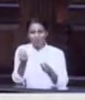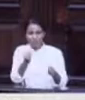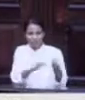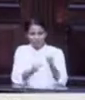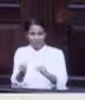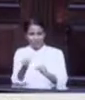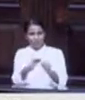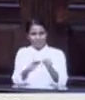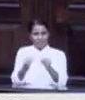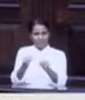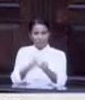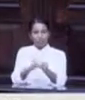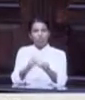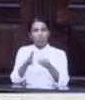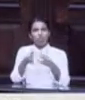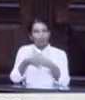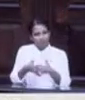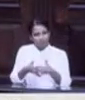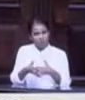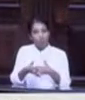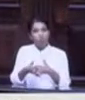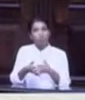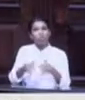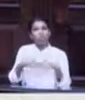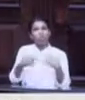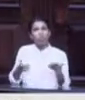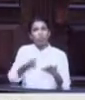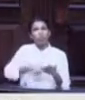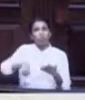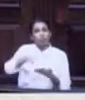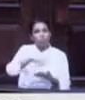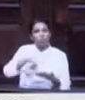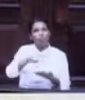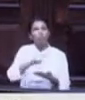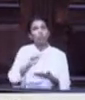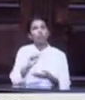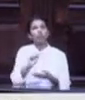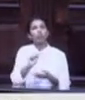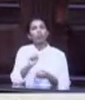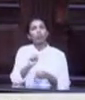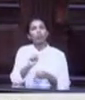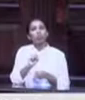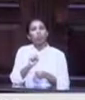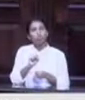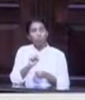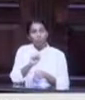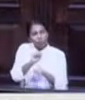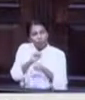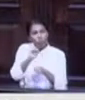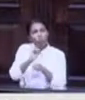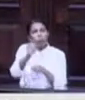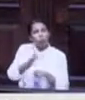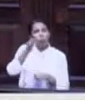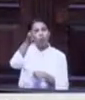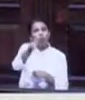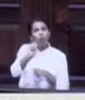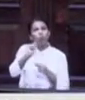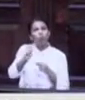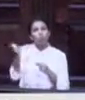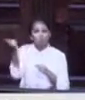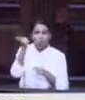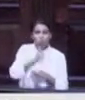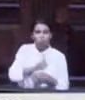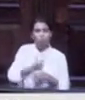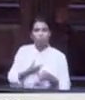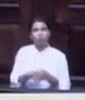esperamos que esteja sendo concluído com a aprovação do substitutivo final das discussões daqui do debate de hoje. E